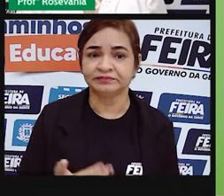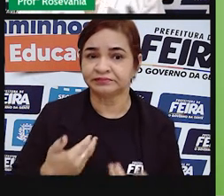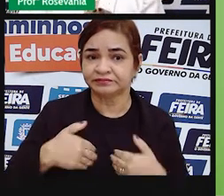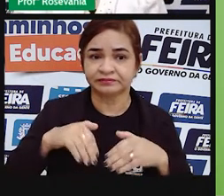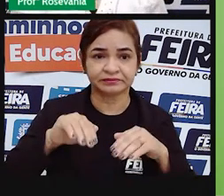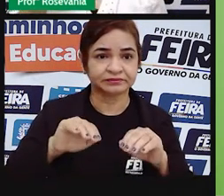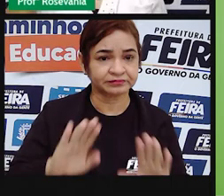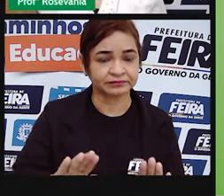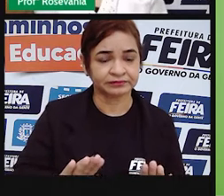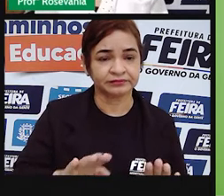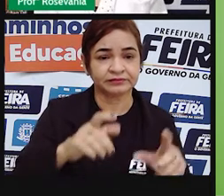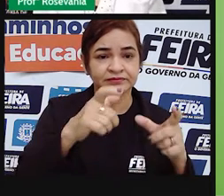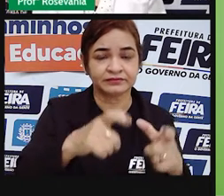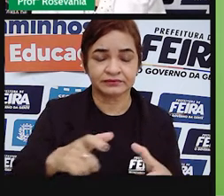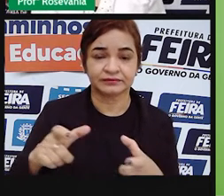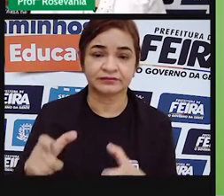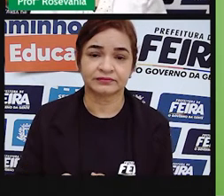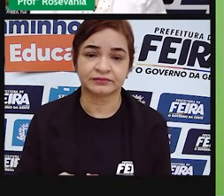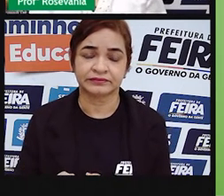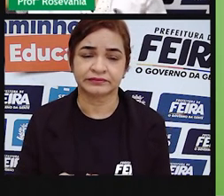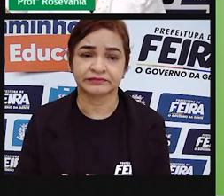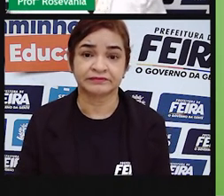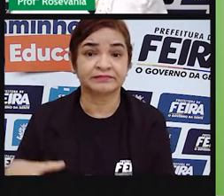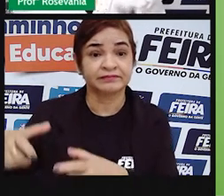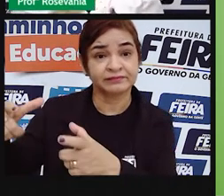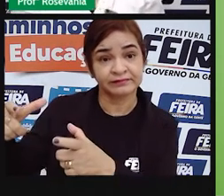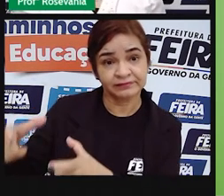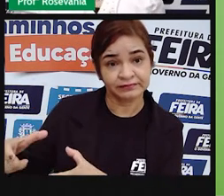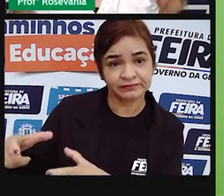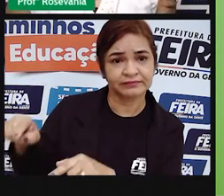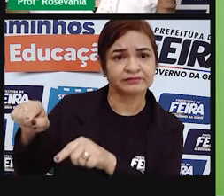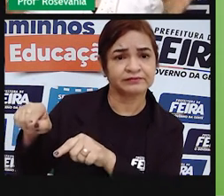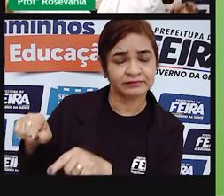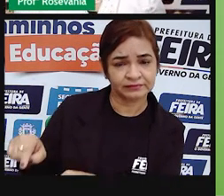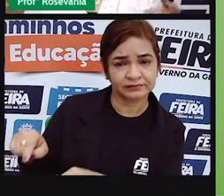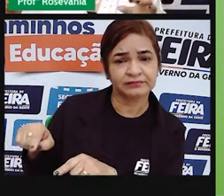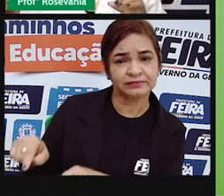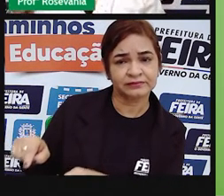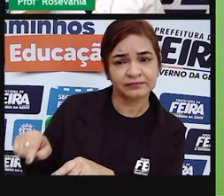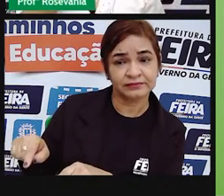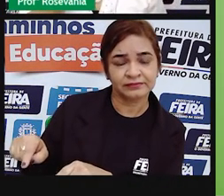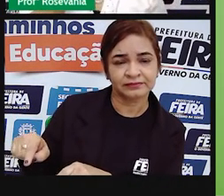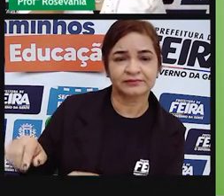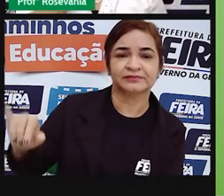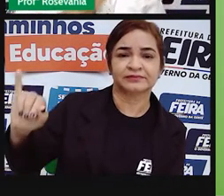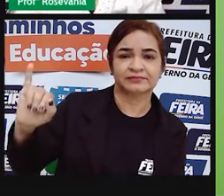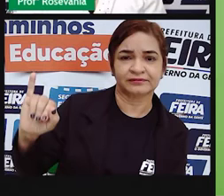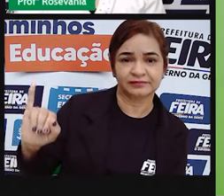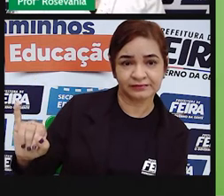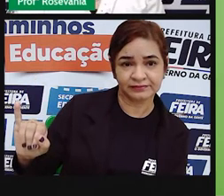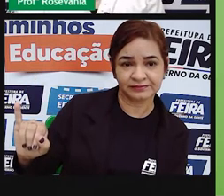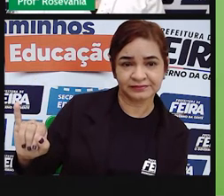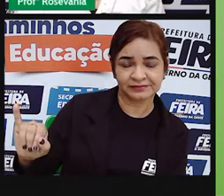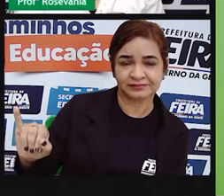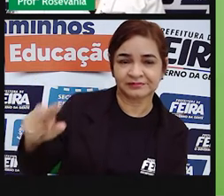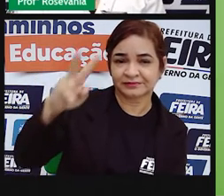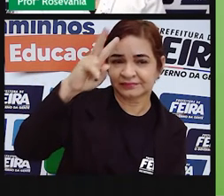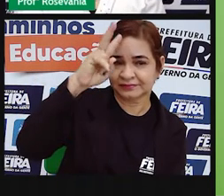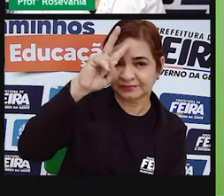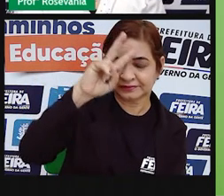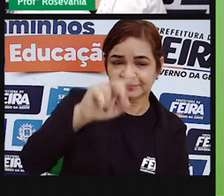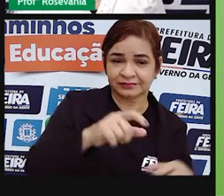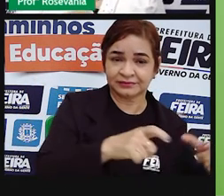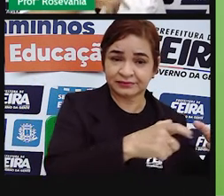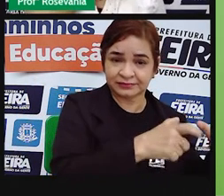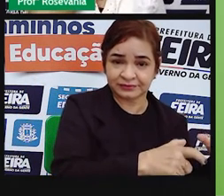canto. Agora, este canto que eu cheguei, eu chamo de imigração. Olha lá, ó, destacadinho com